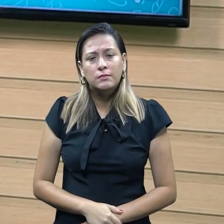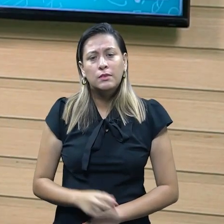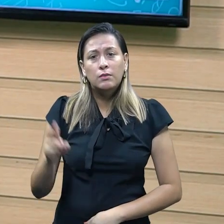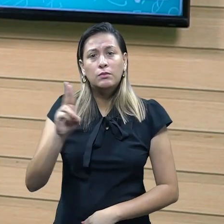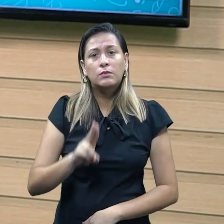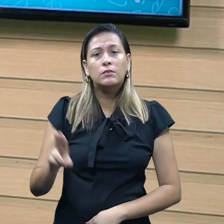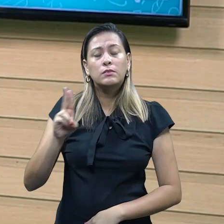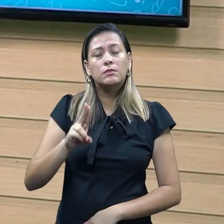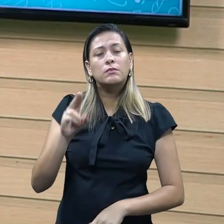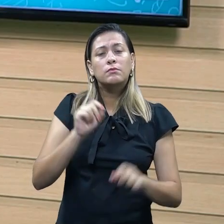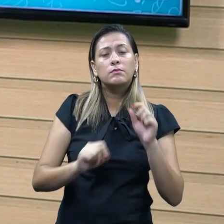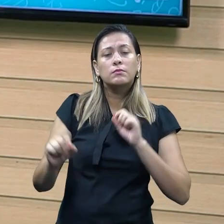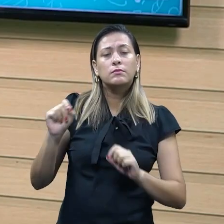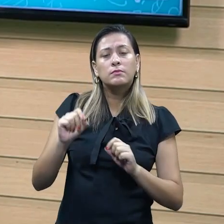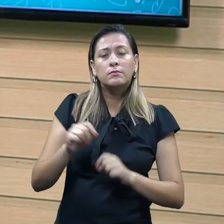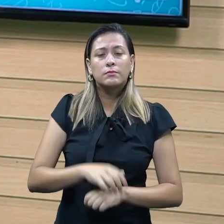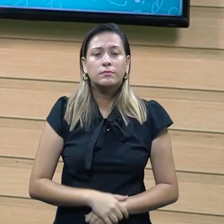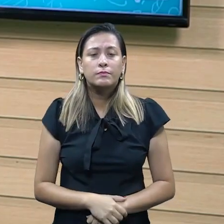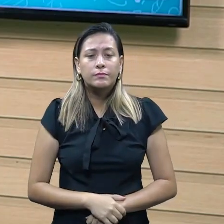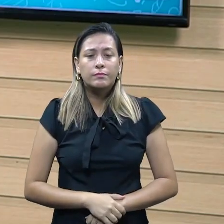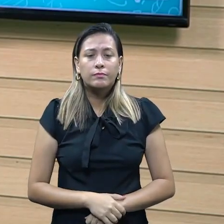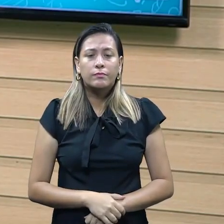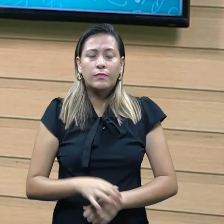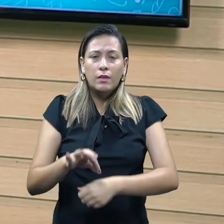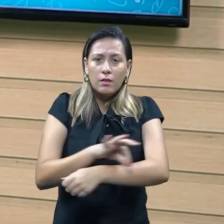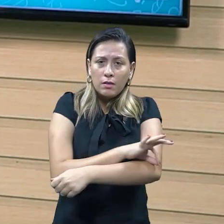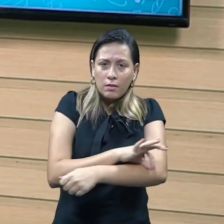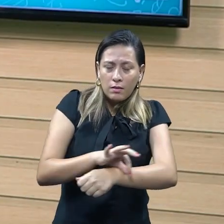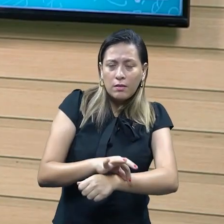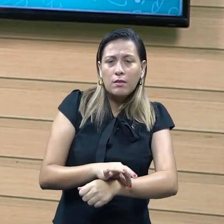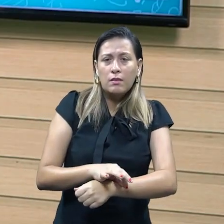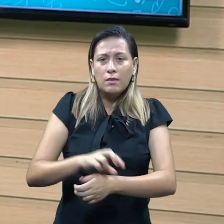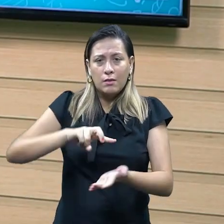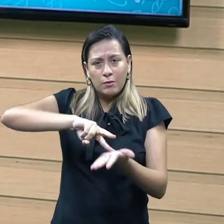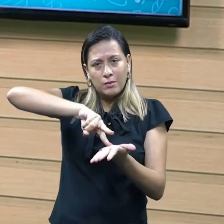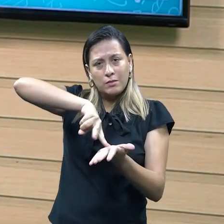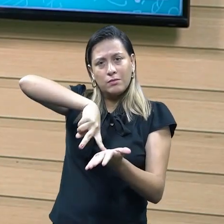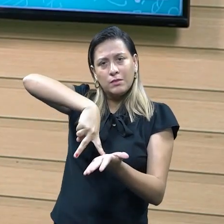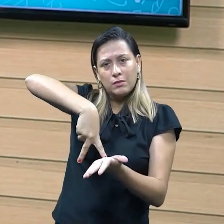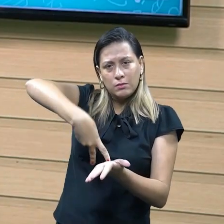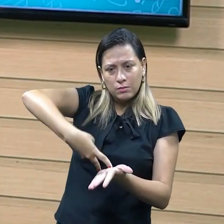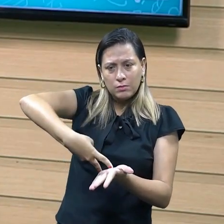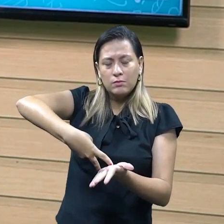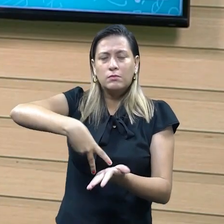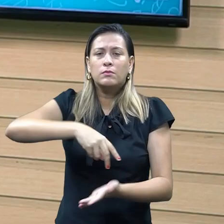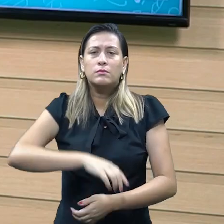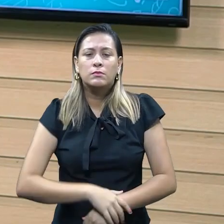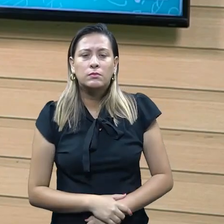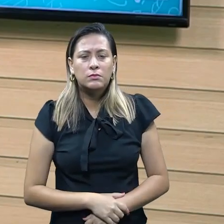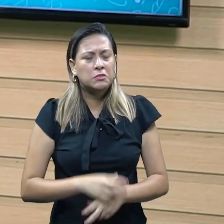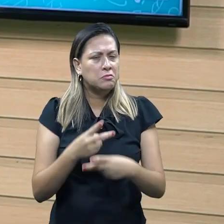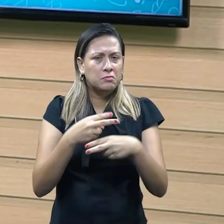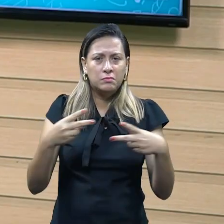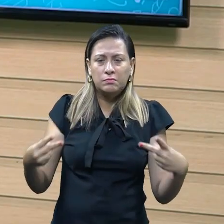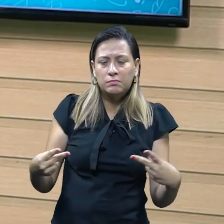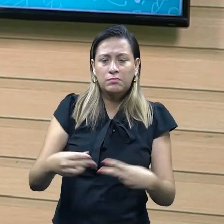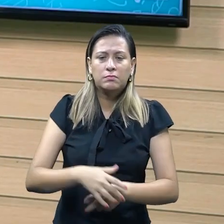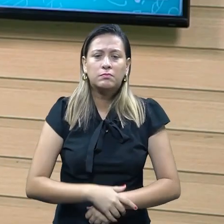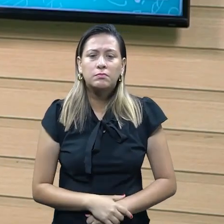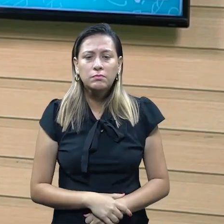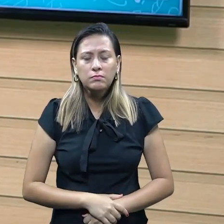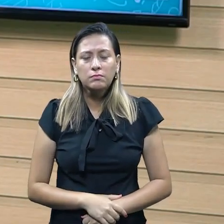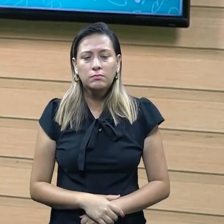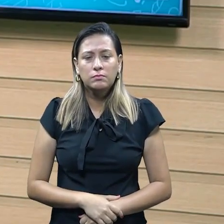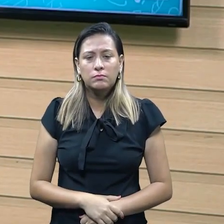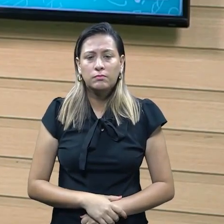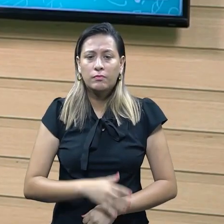utilize, muito réguas, transferidores, compassos e outros